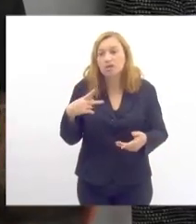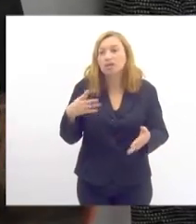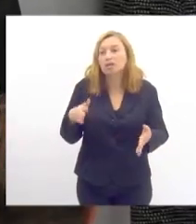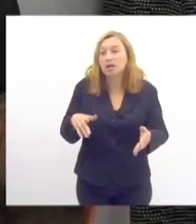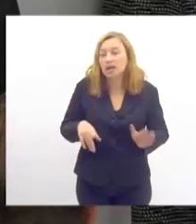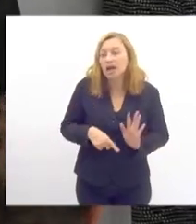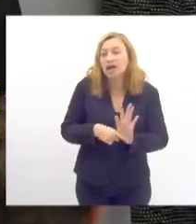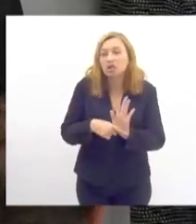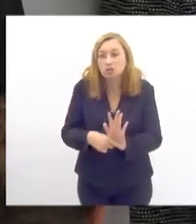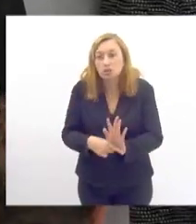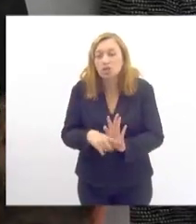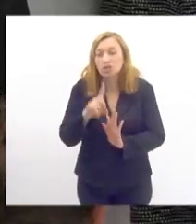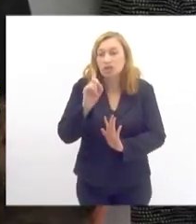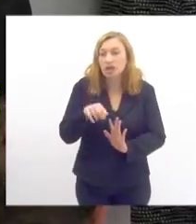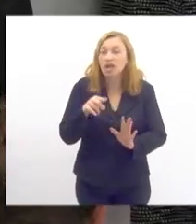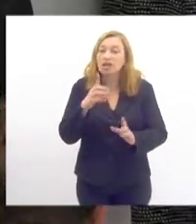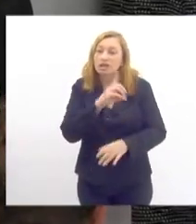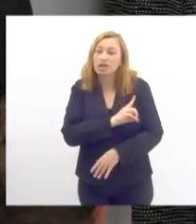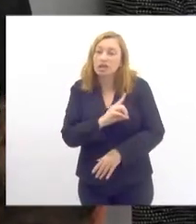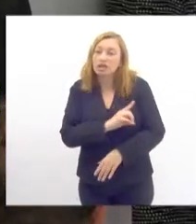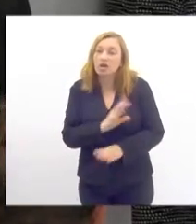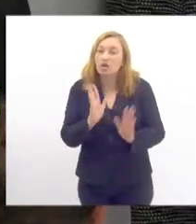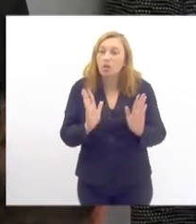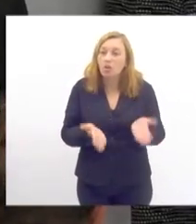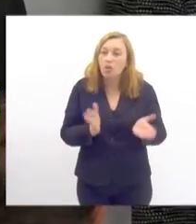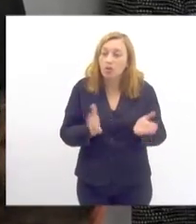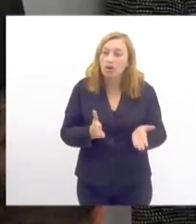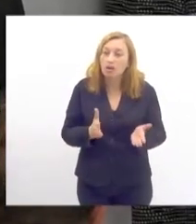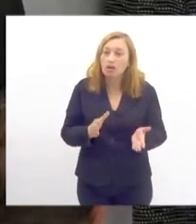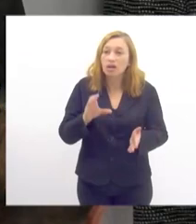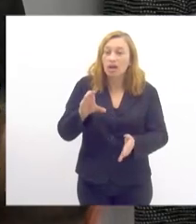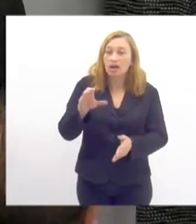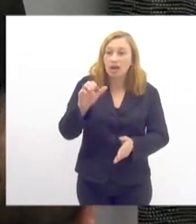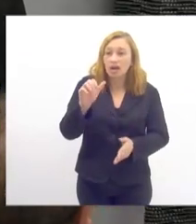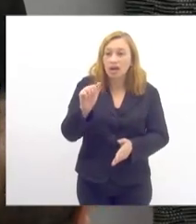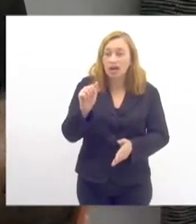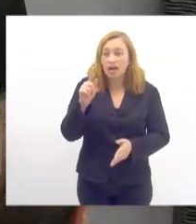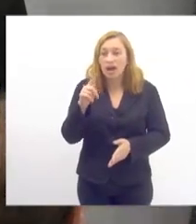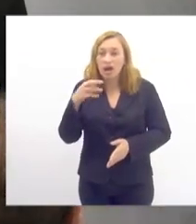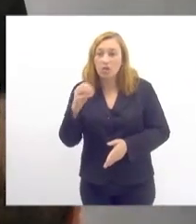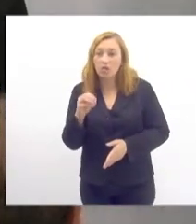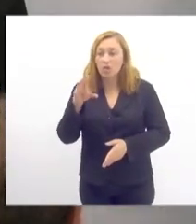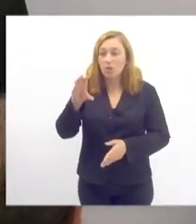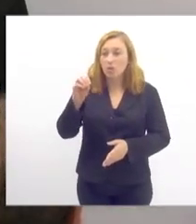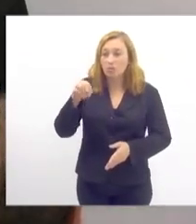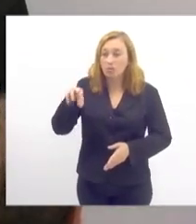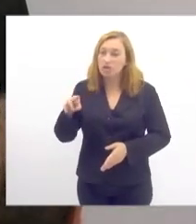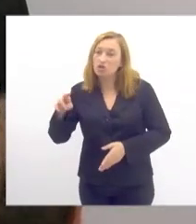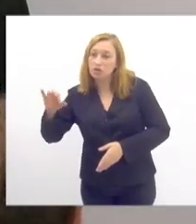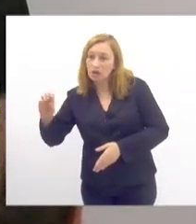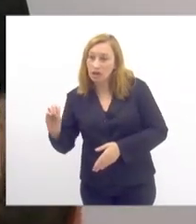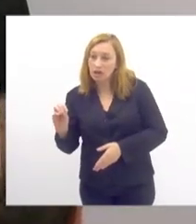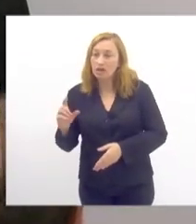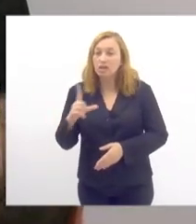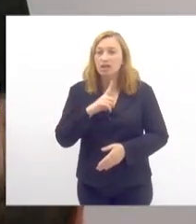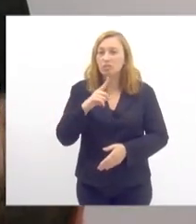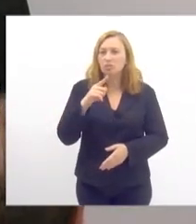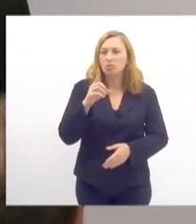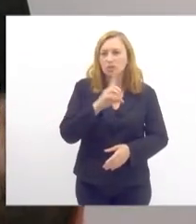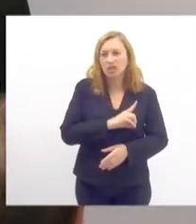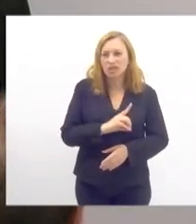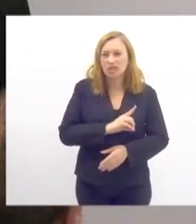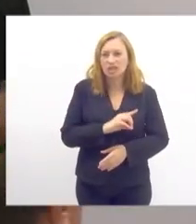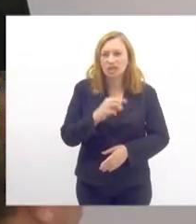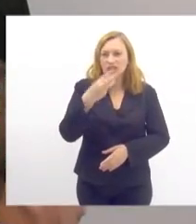né? Detran hoje, a gente fala assim, cargo comissionado. Cargo comissionado, nós estamos com, no Detran,